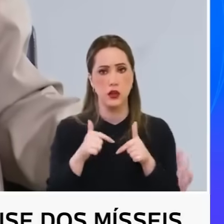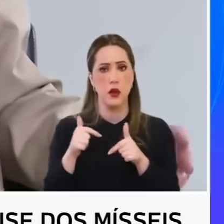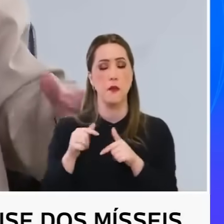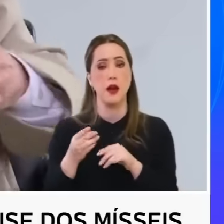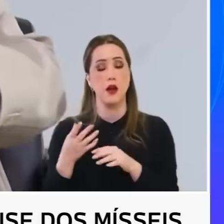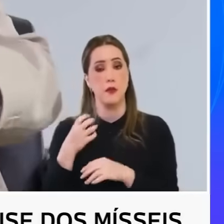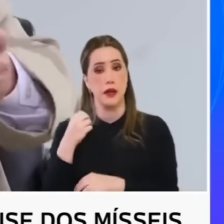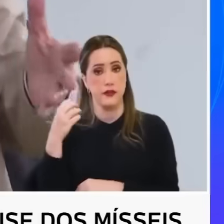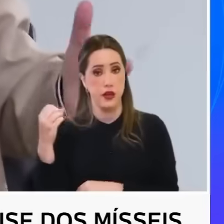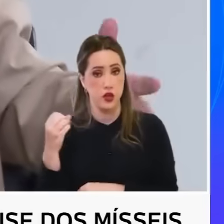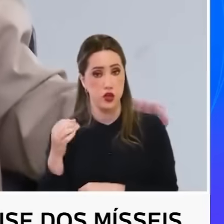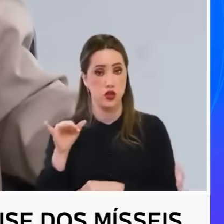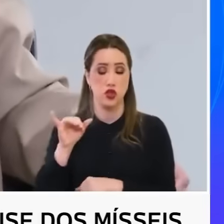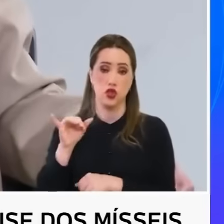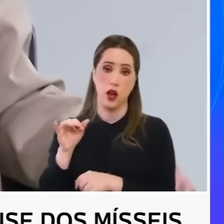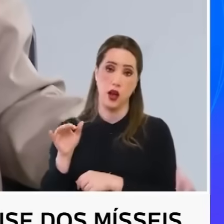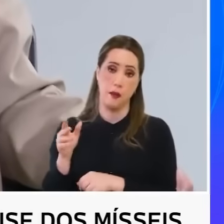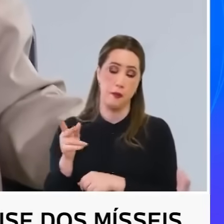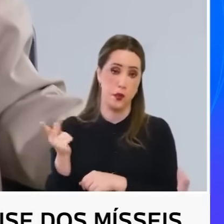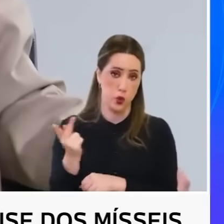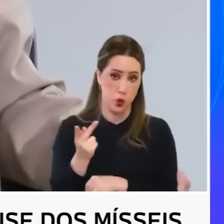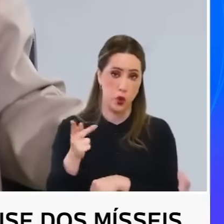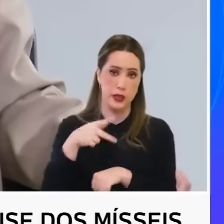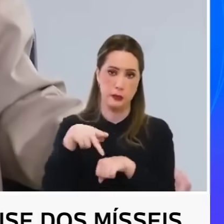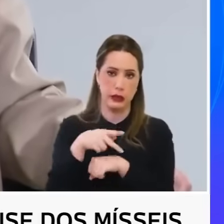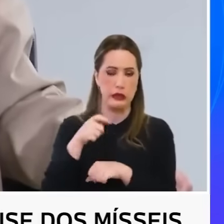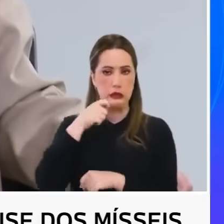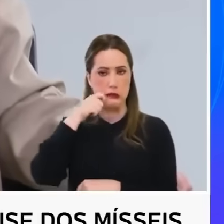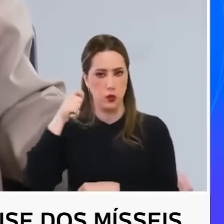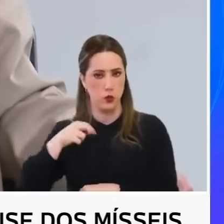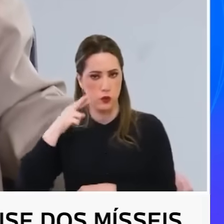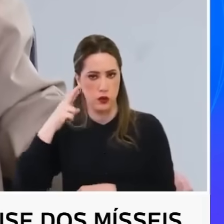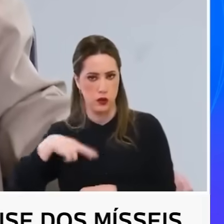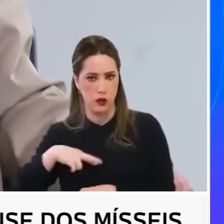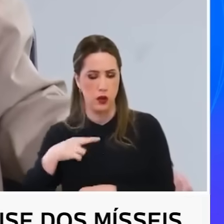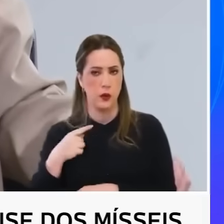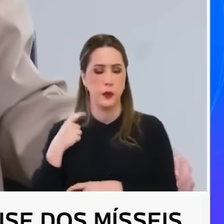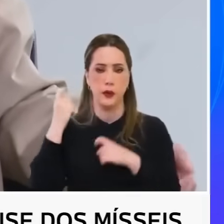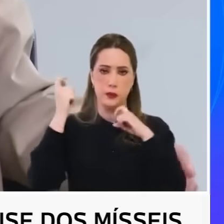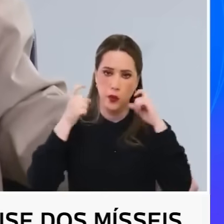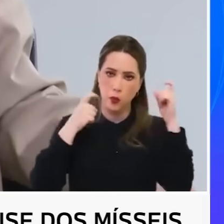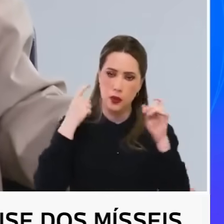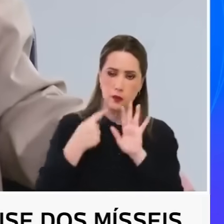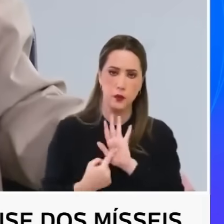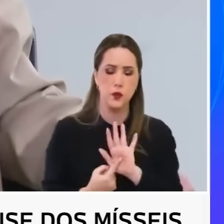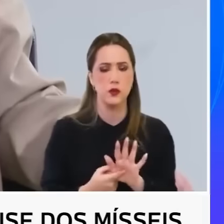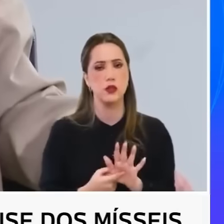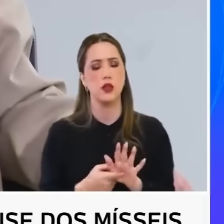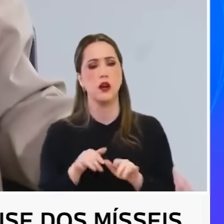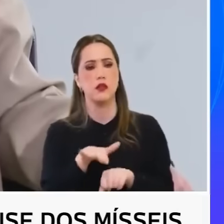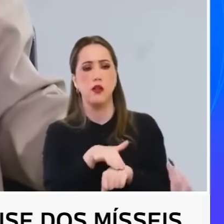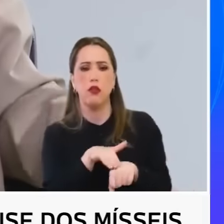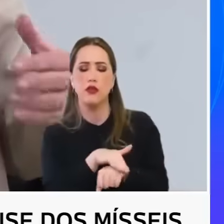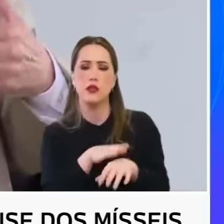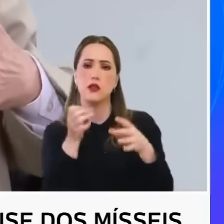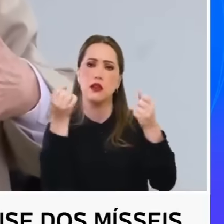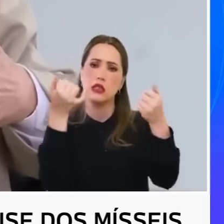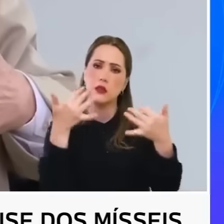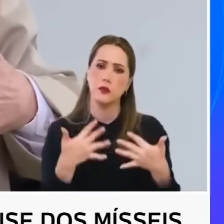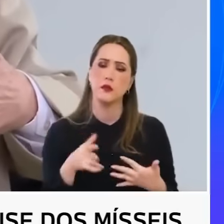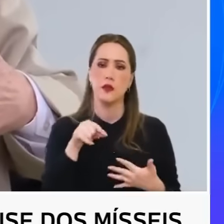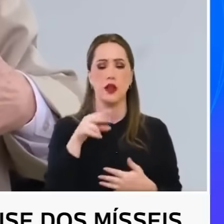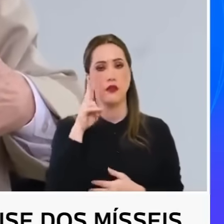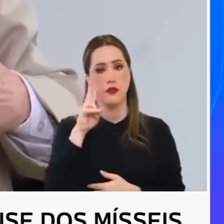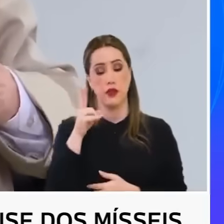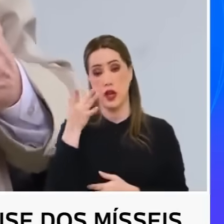idade quase 60 ligados à diplomacia e Diz ele que raramente vi uma situação tão grave quanto essa no mundo